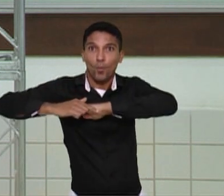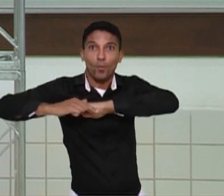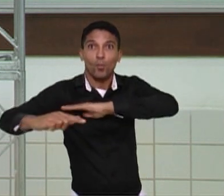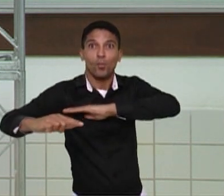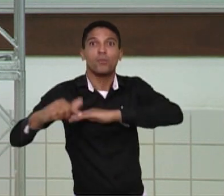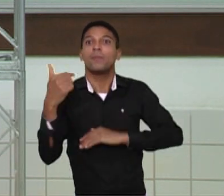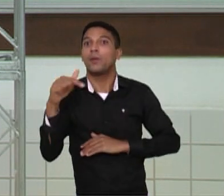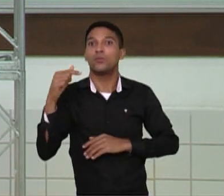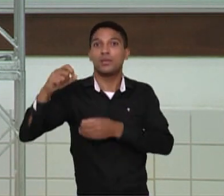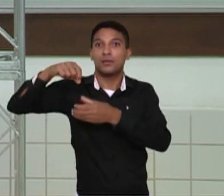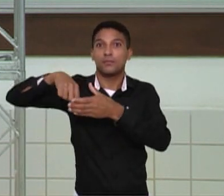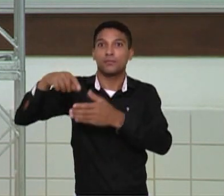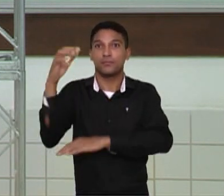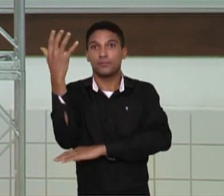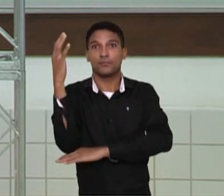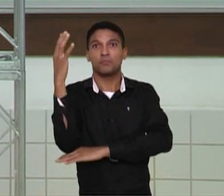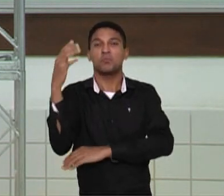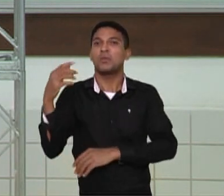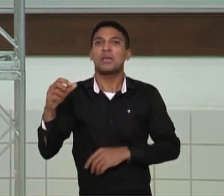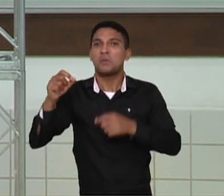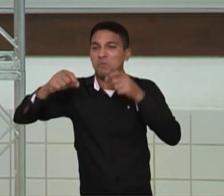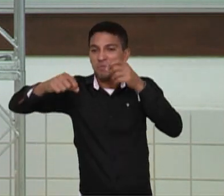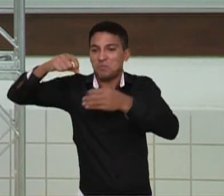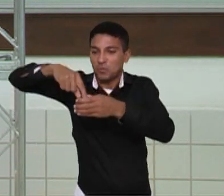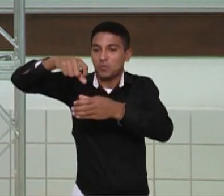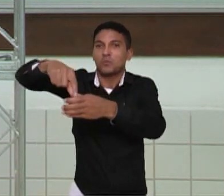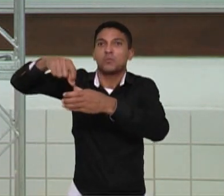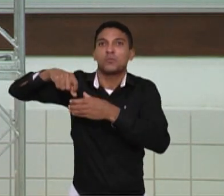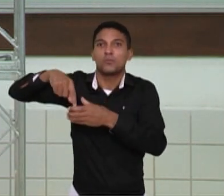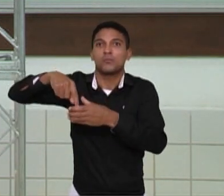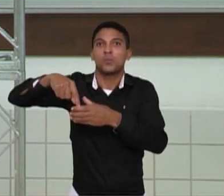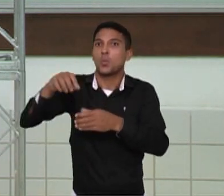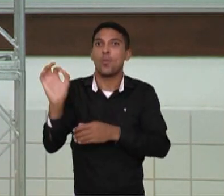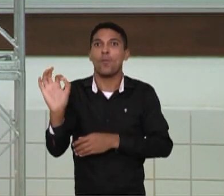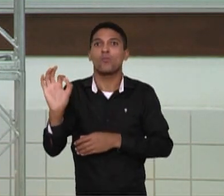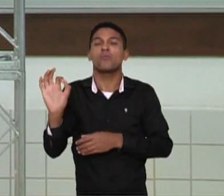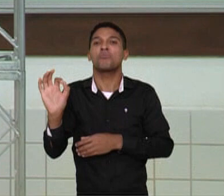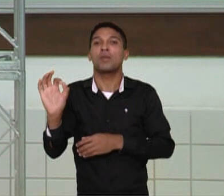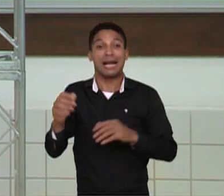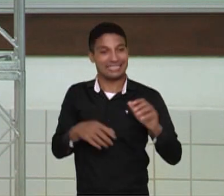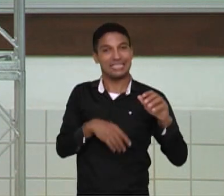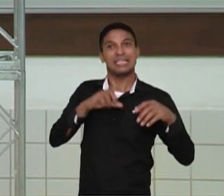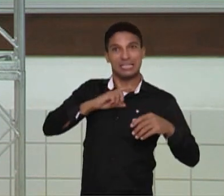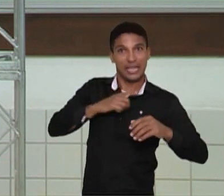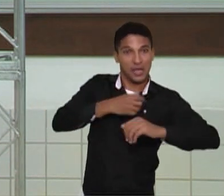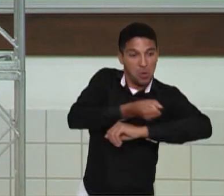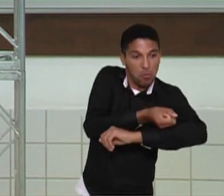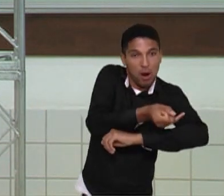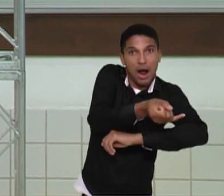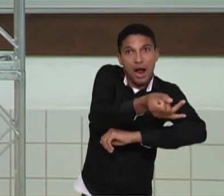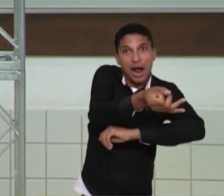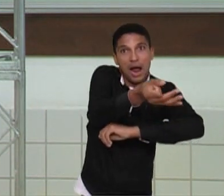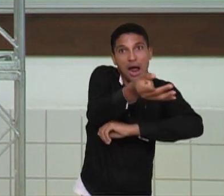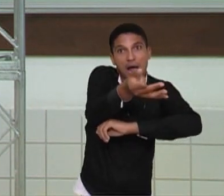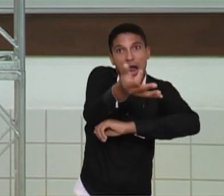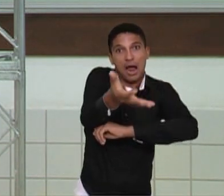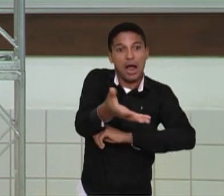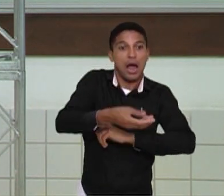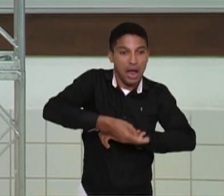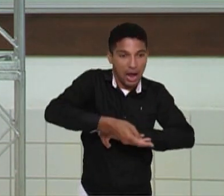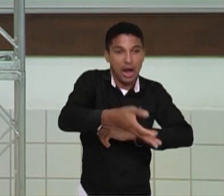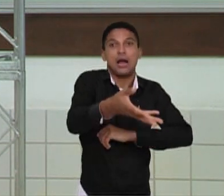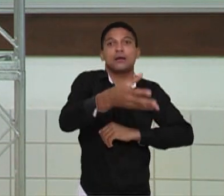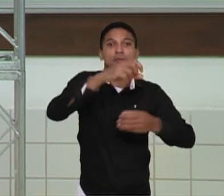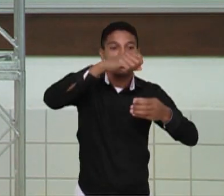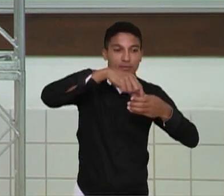a fração complementar. Né? Essa fração complementar é o que falta para chegar em 35 sobre